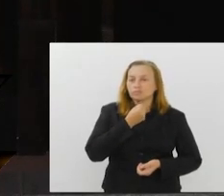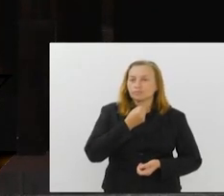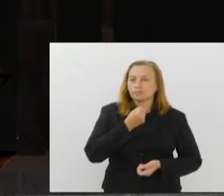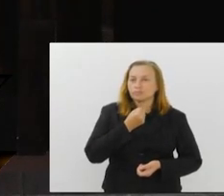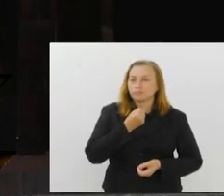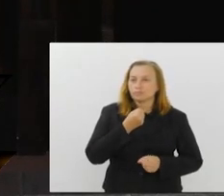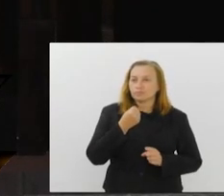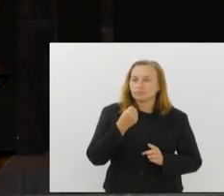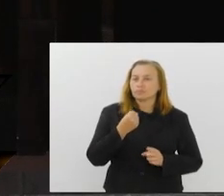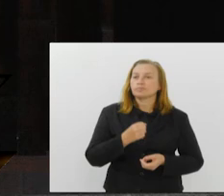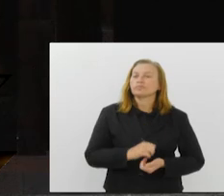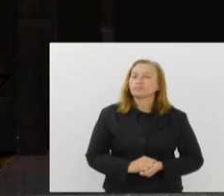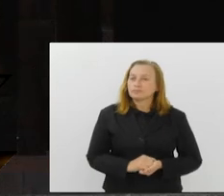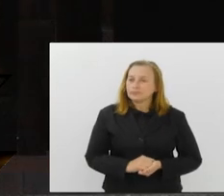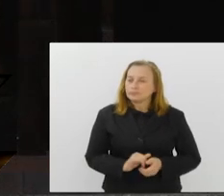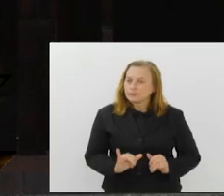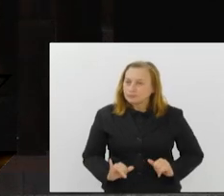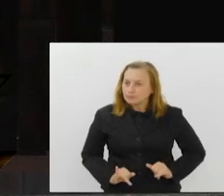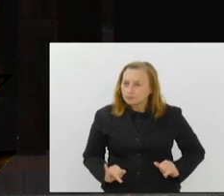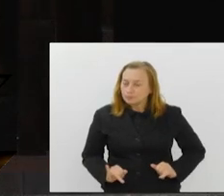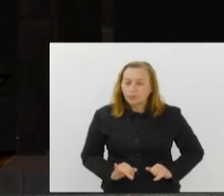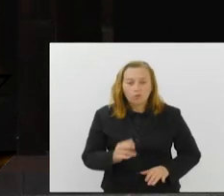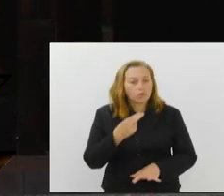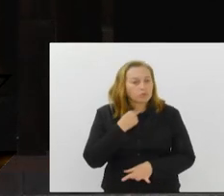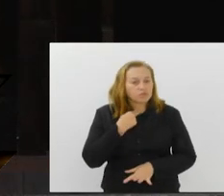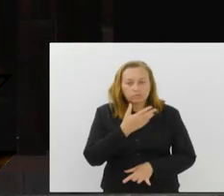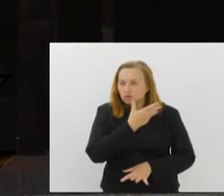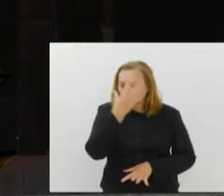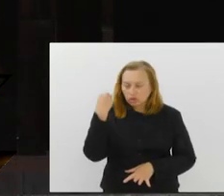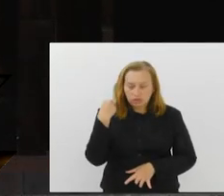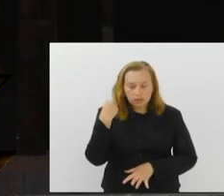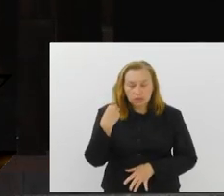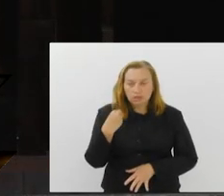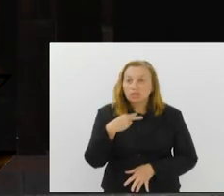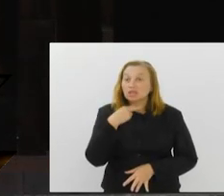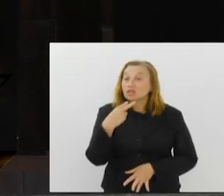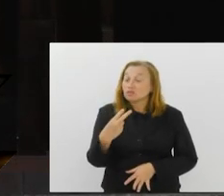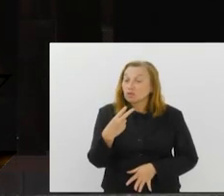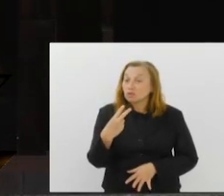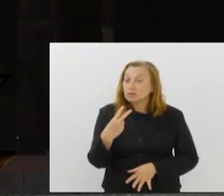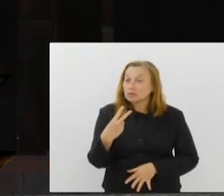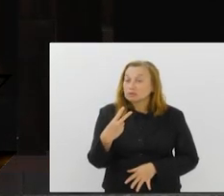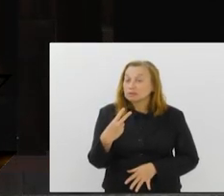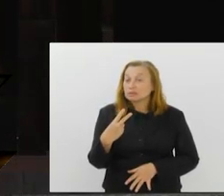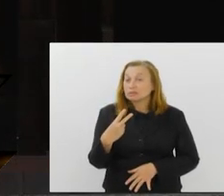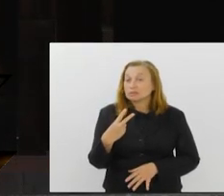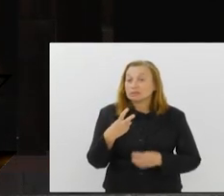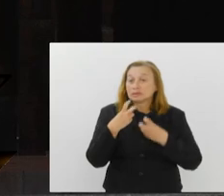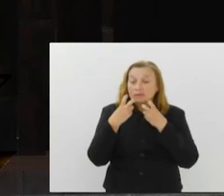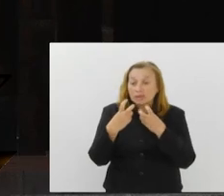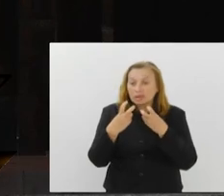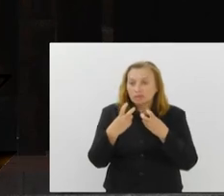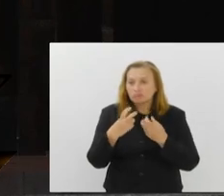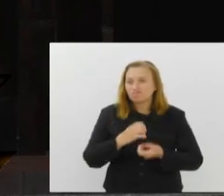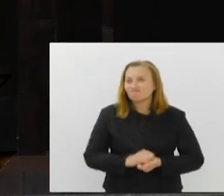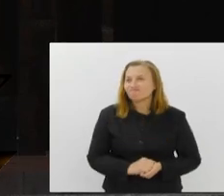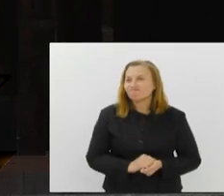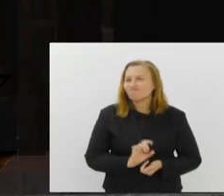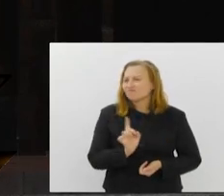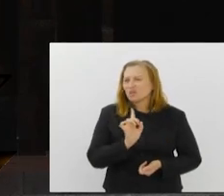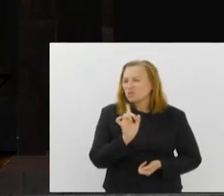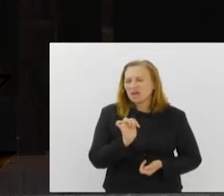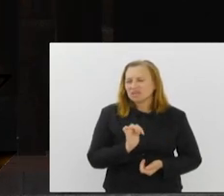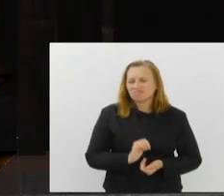Tortura nós não podemos esquecer dessas vozes de desespero E isso não